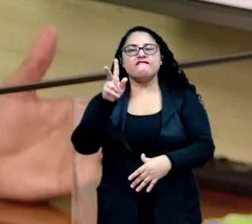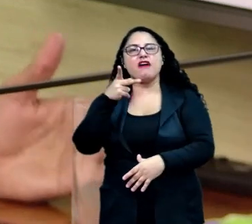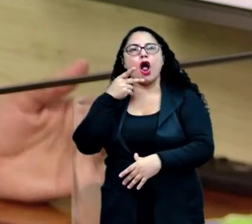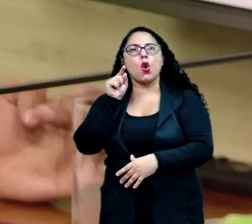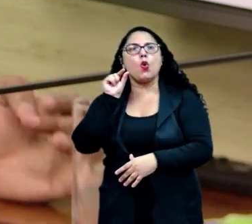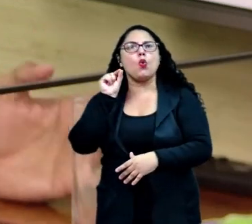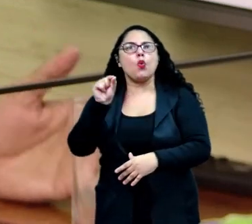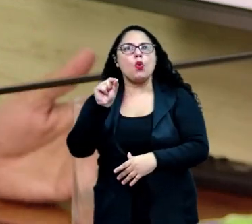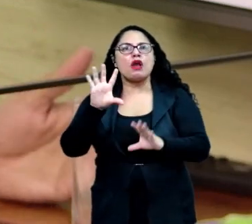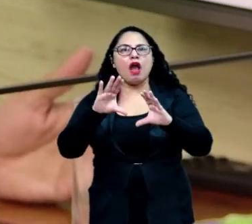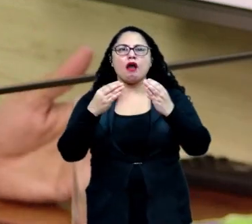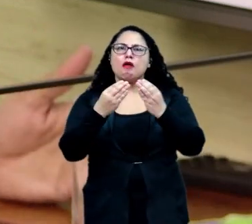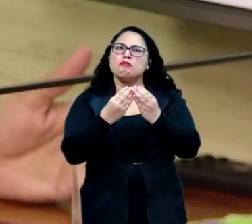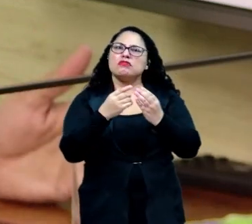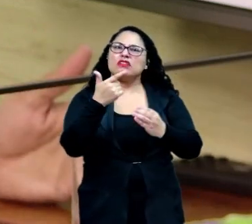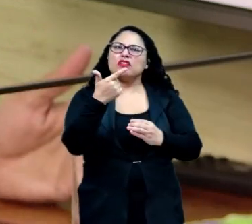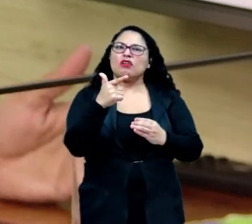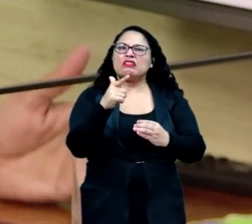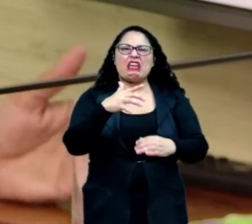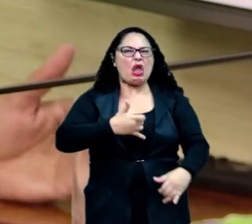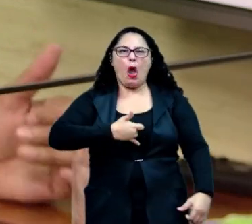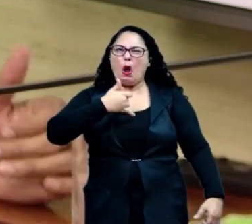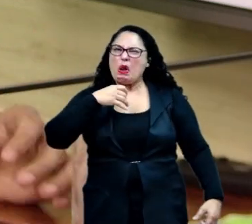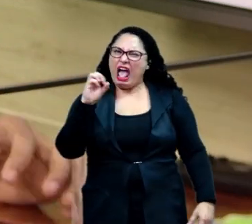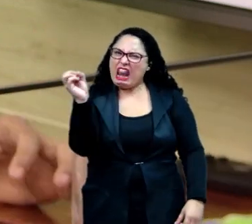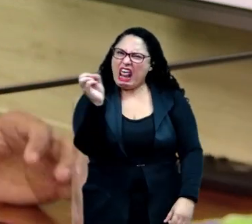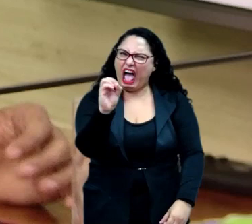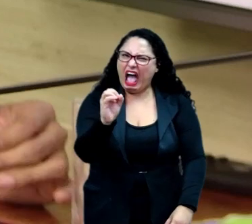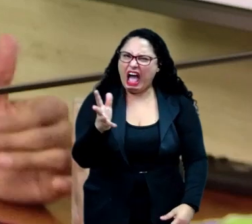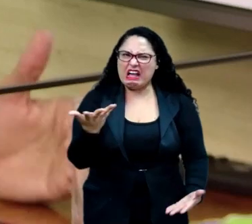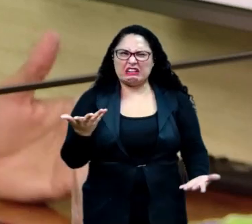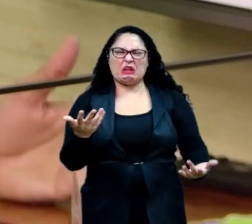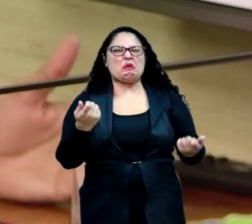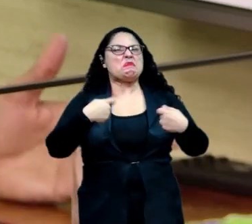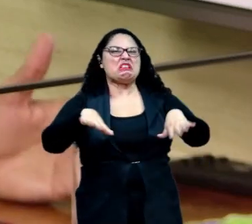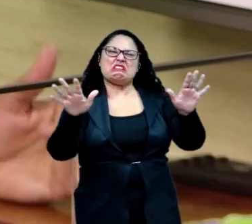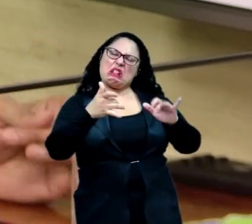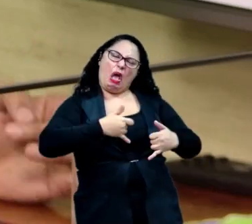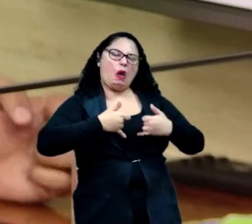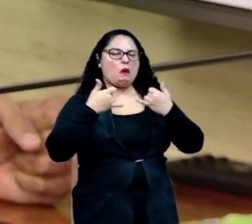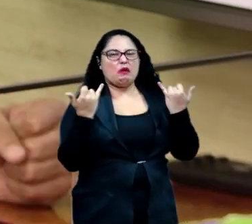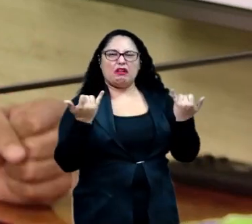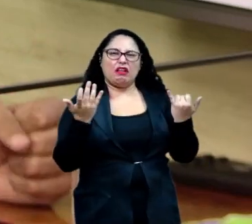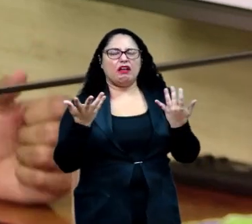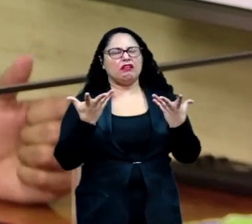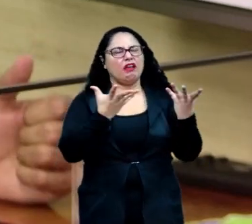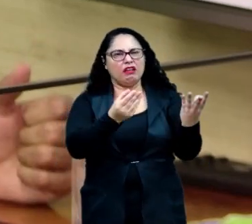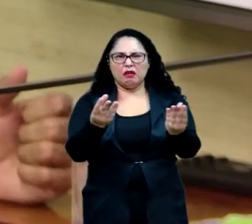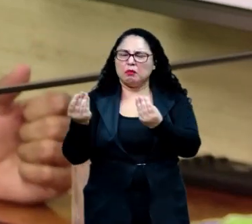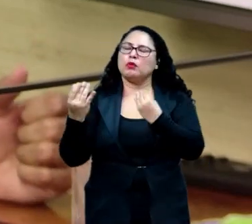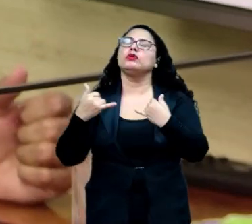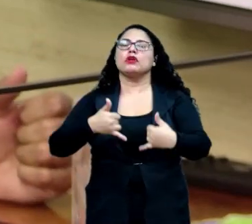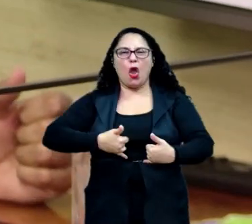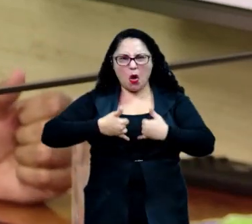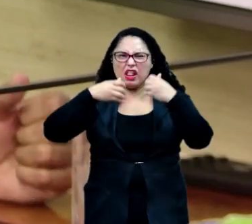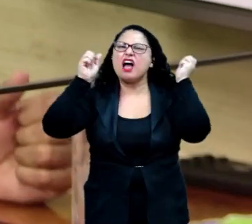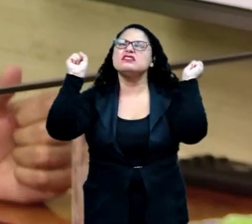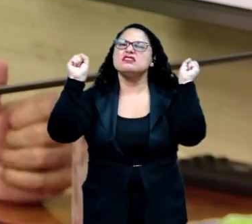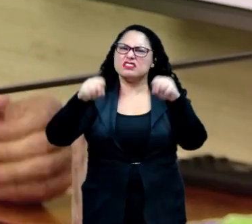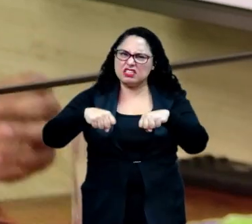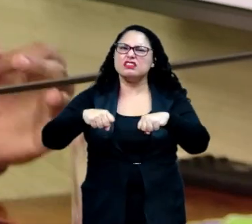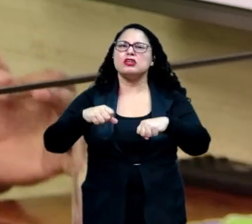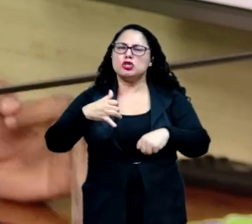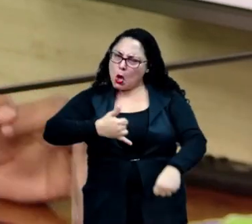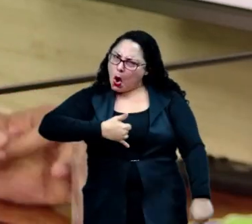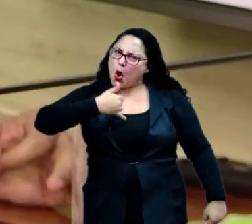que a comunidade não tinha o que se orgulhar, que não há o que se orgulhar. Há muito o que se orgulhar.